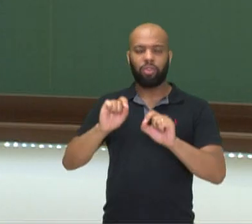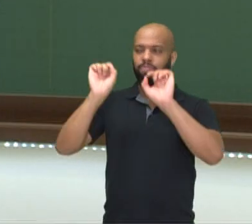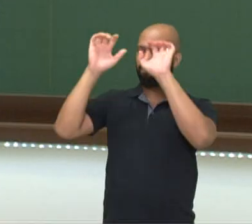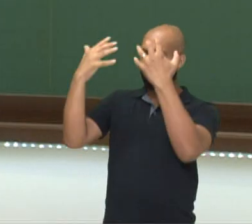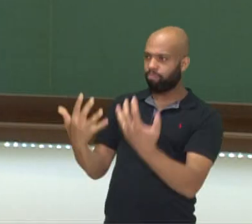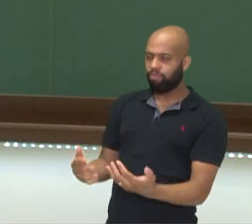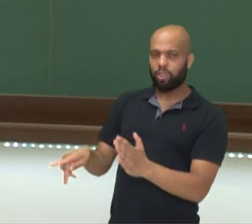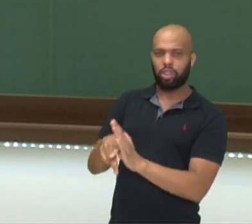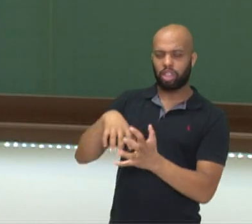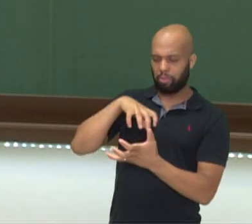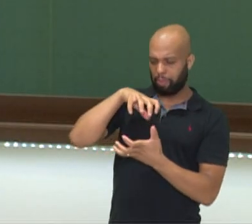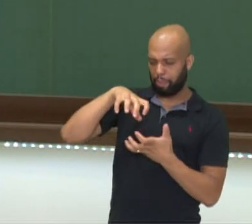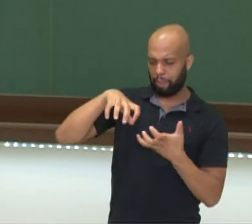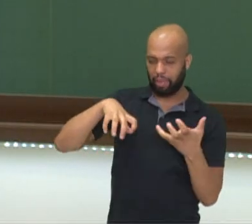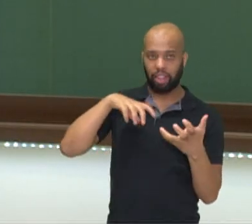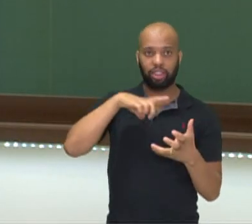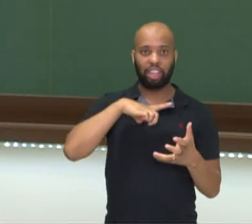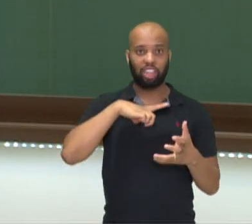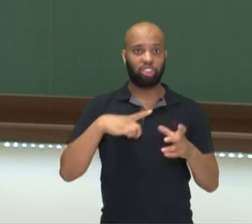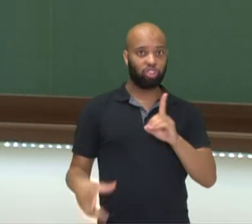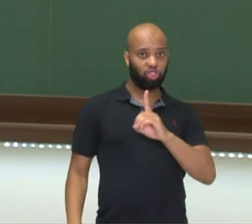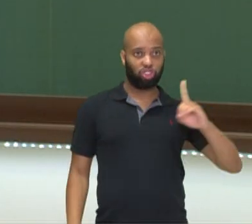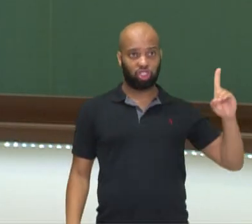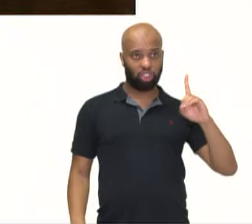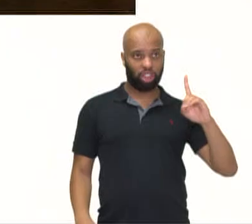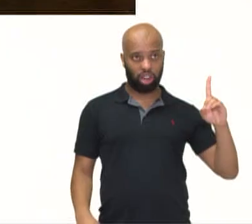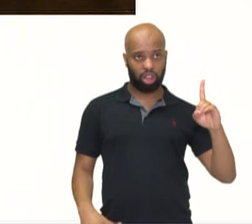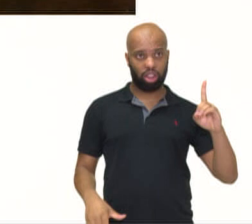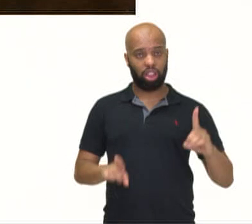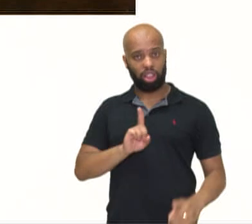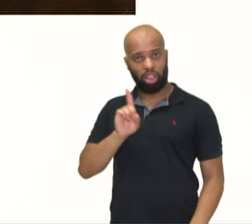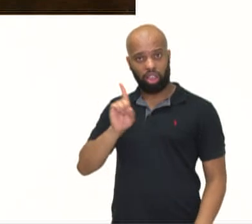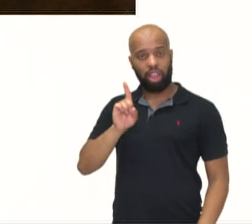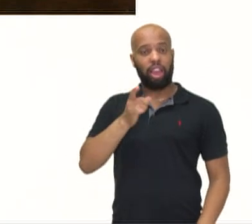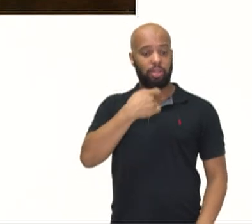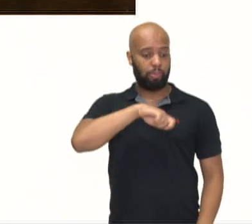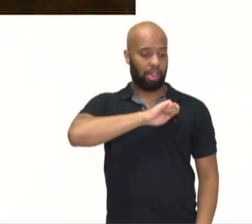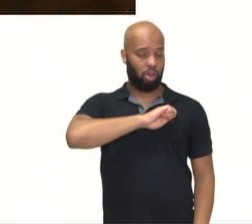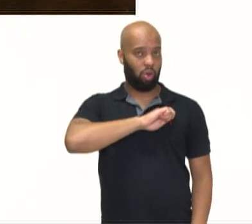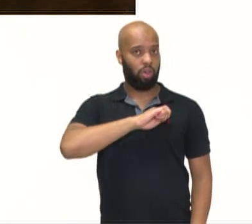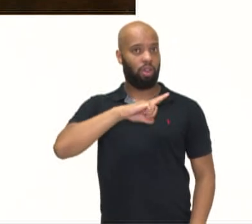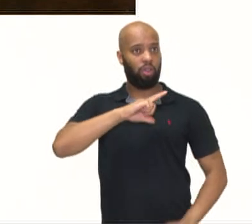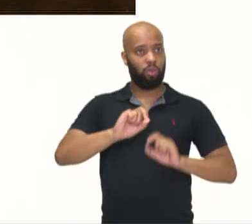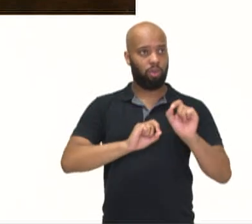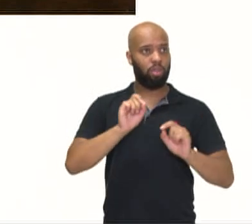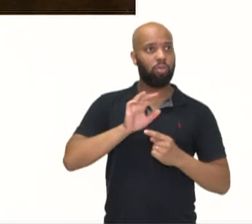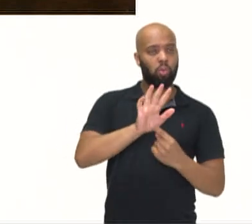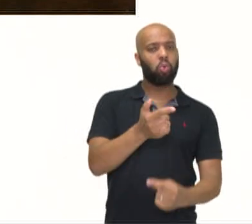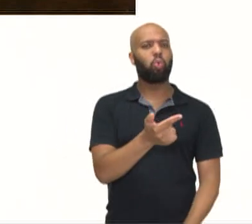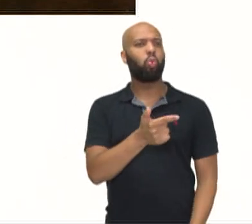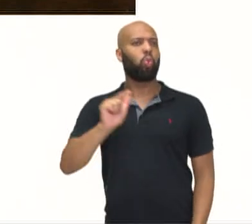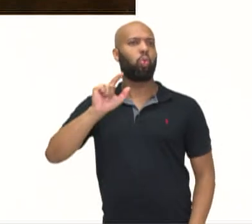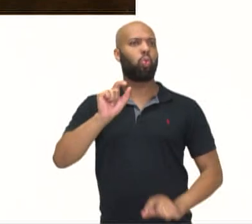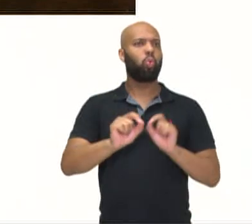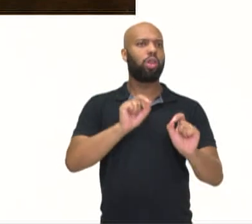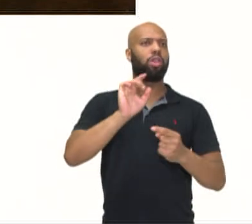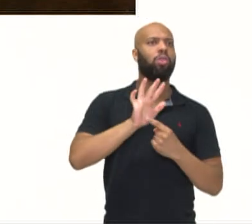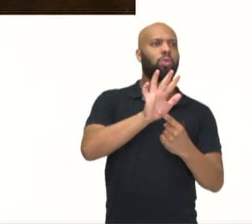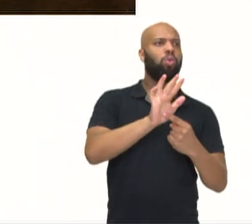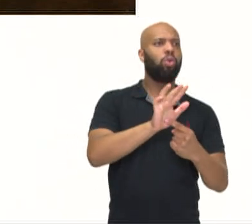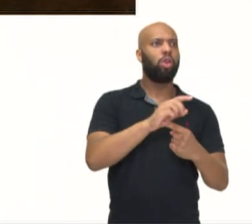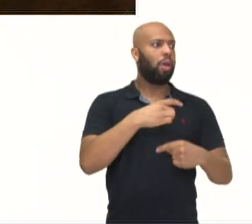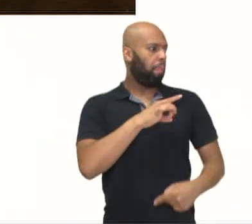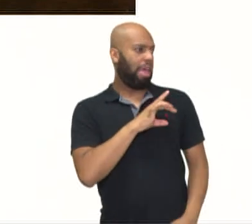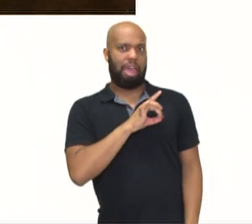da Revolução. E na obra direita de Francisco de Goya, o artista espanhol, você tem o outro lado, o que mostra o